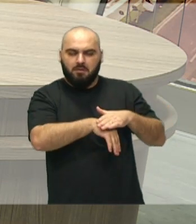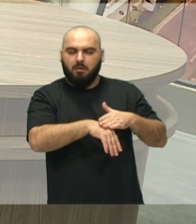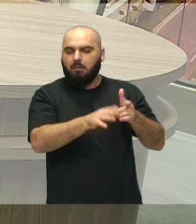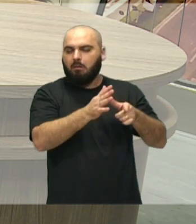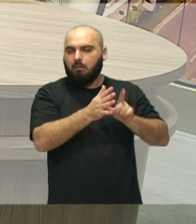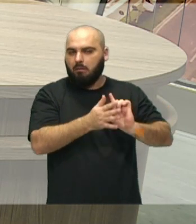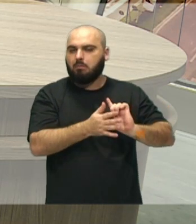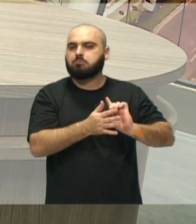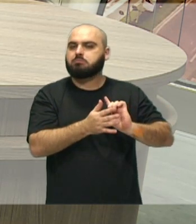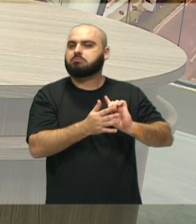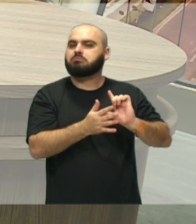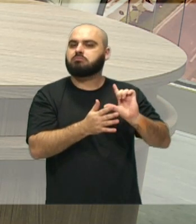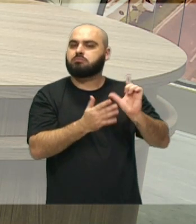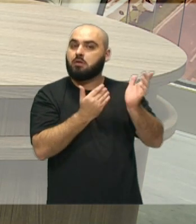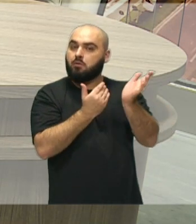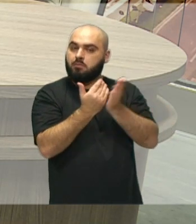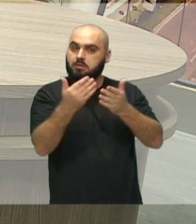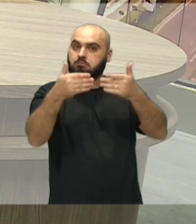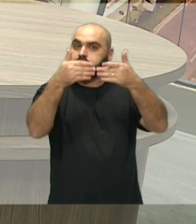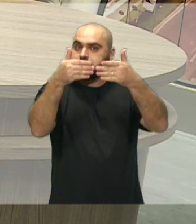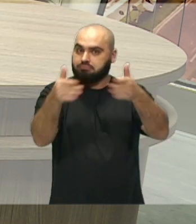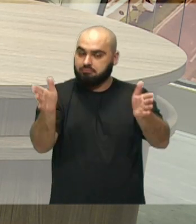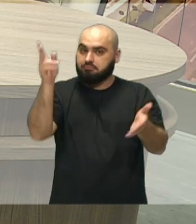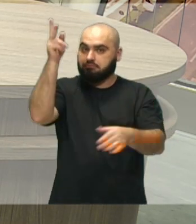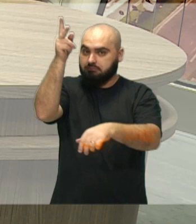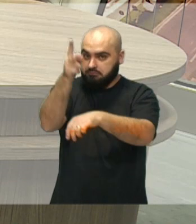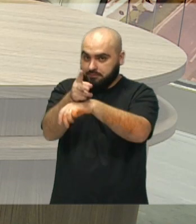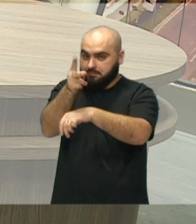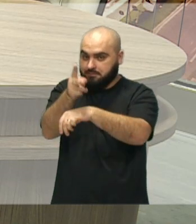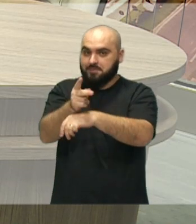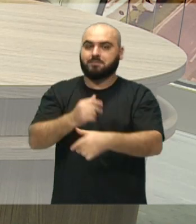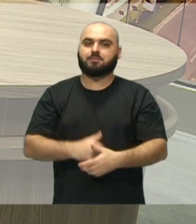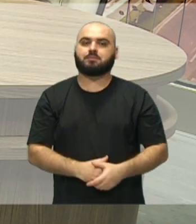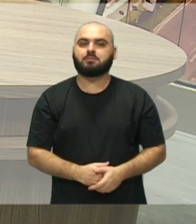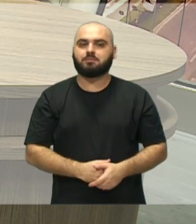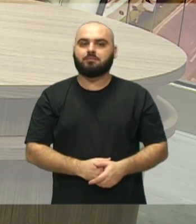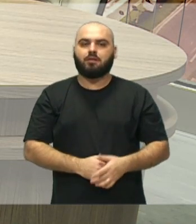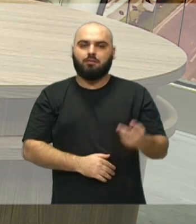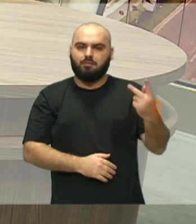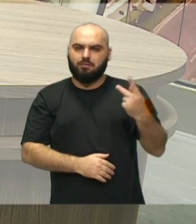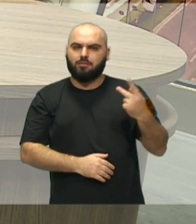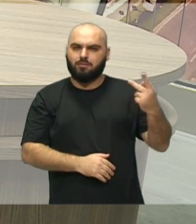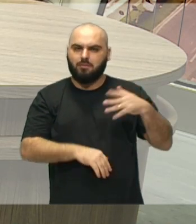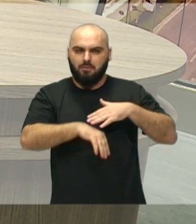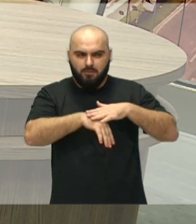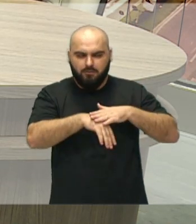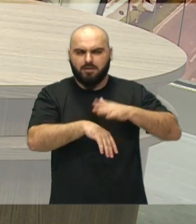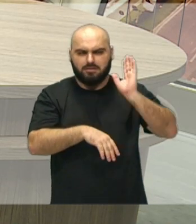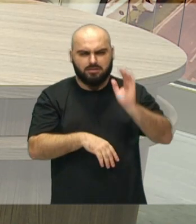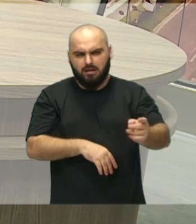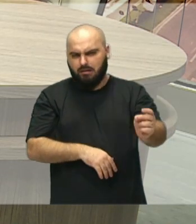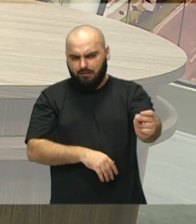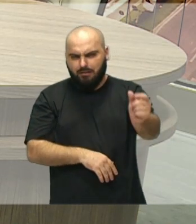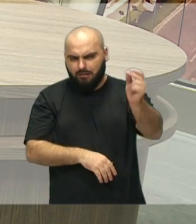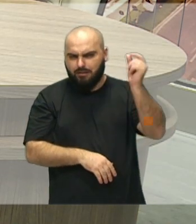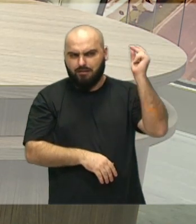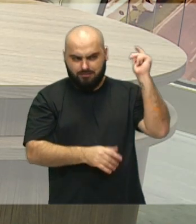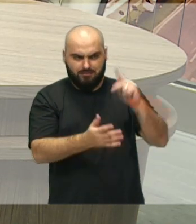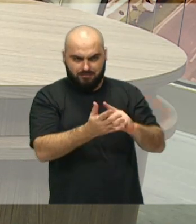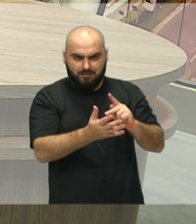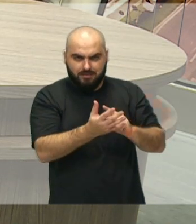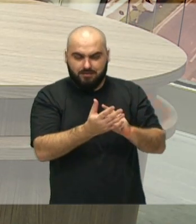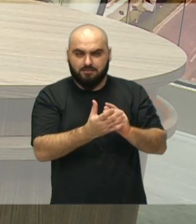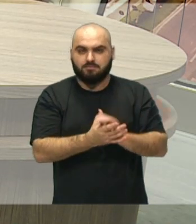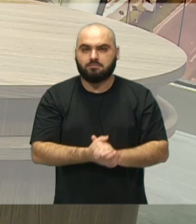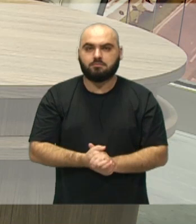do nosso programa ser gravado, que a gente já se conhece de um bom tempo, né?